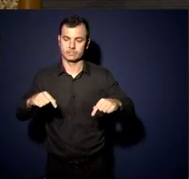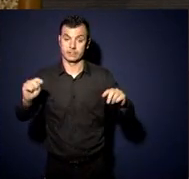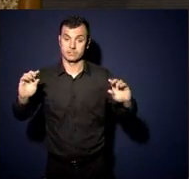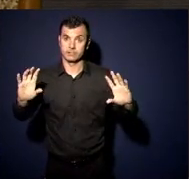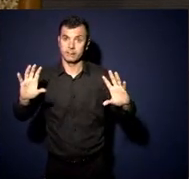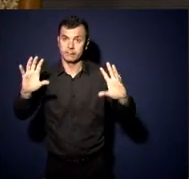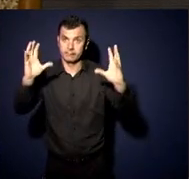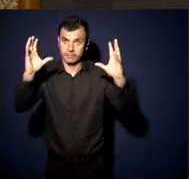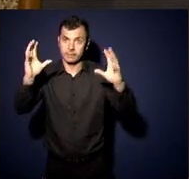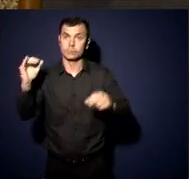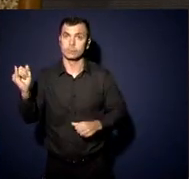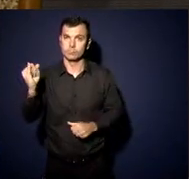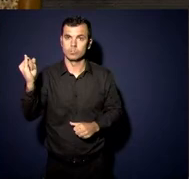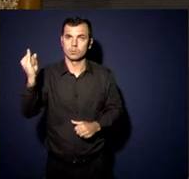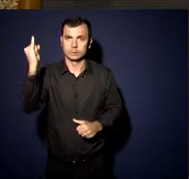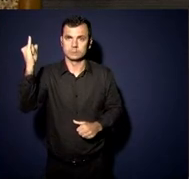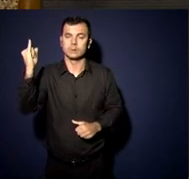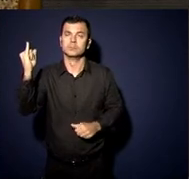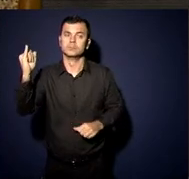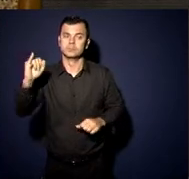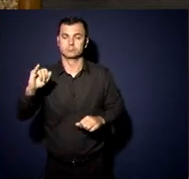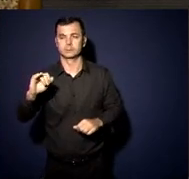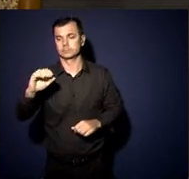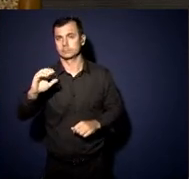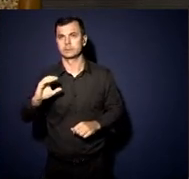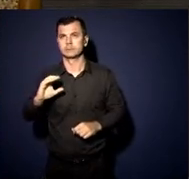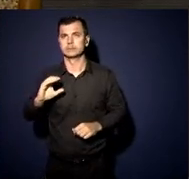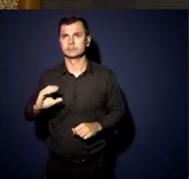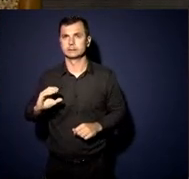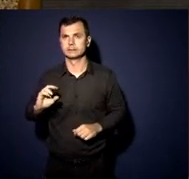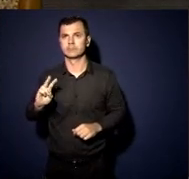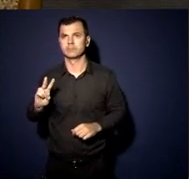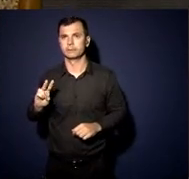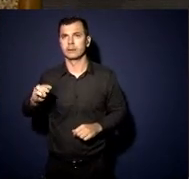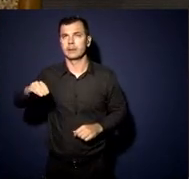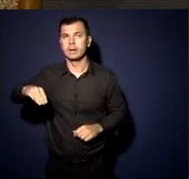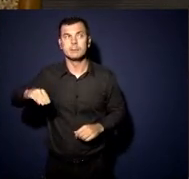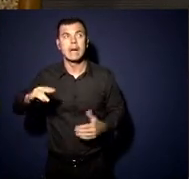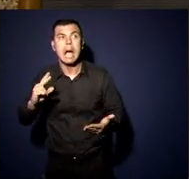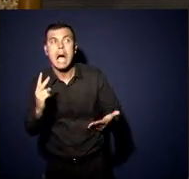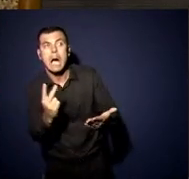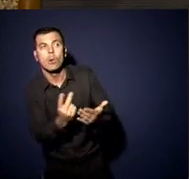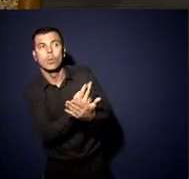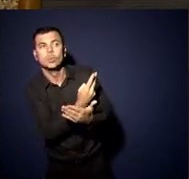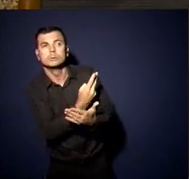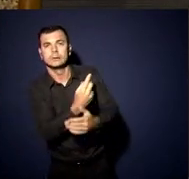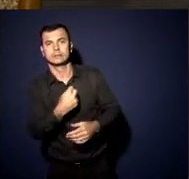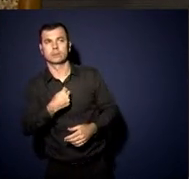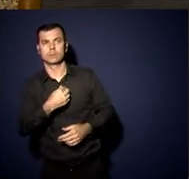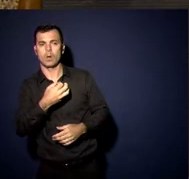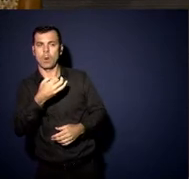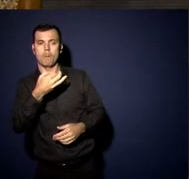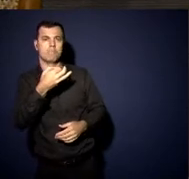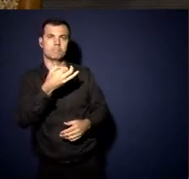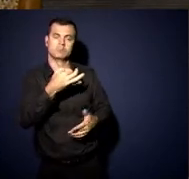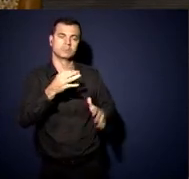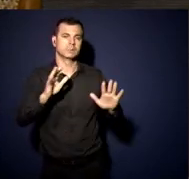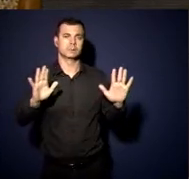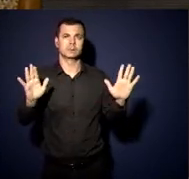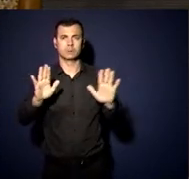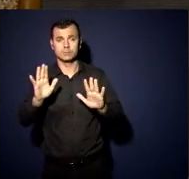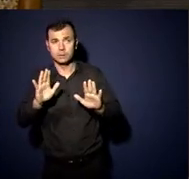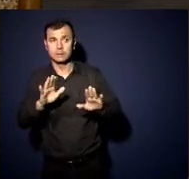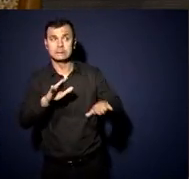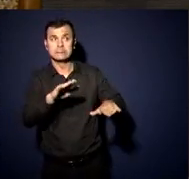evento assim a cvm não comenta nenhum caso específico a cvm lida assim com o caso